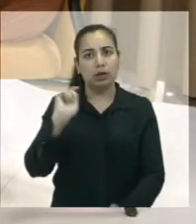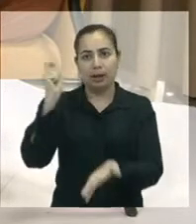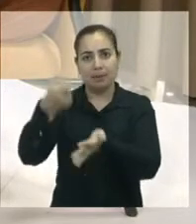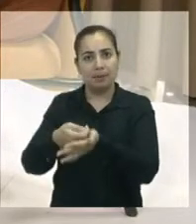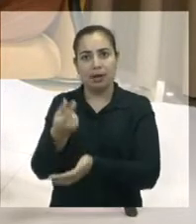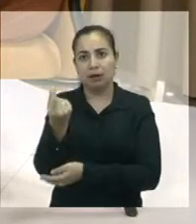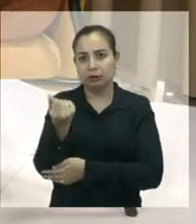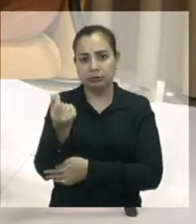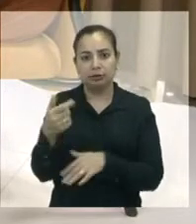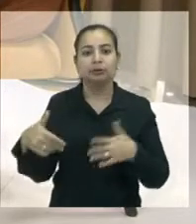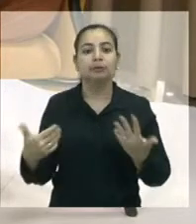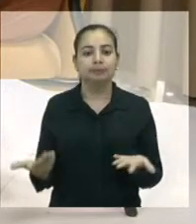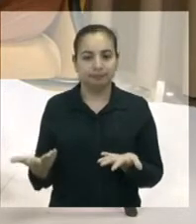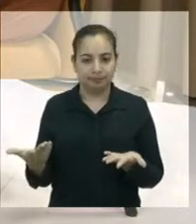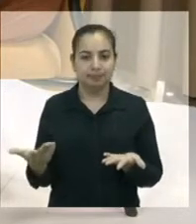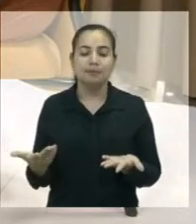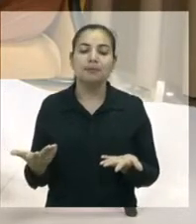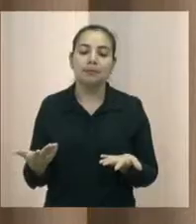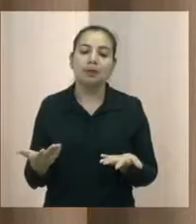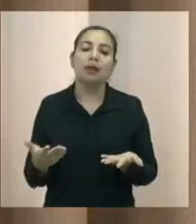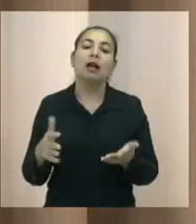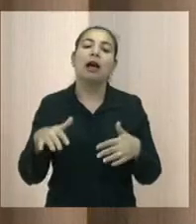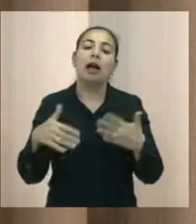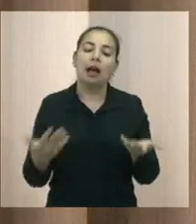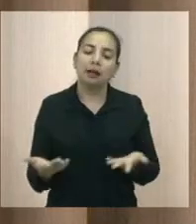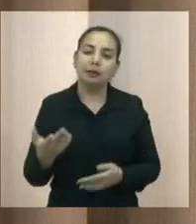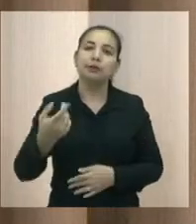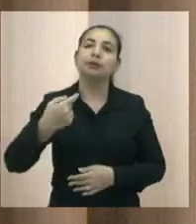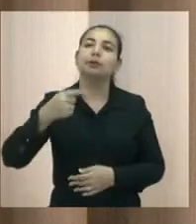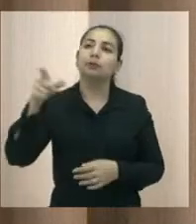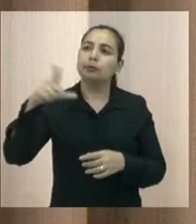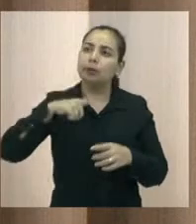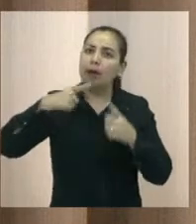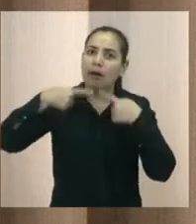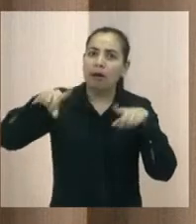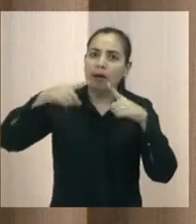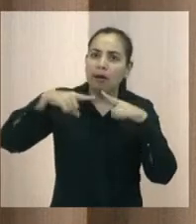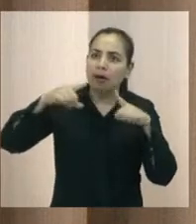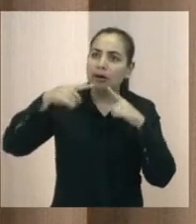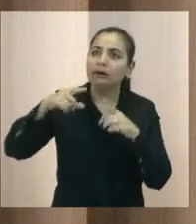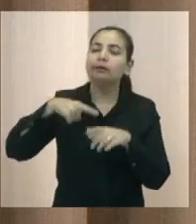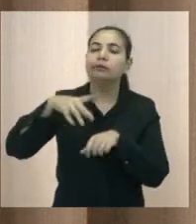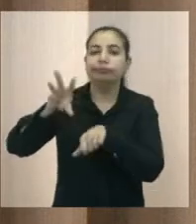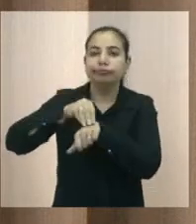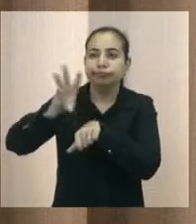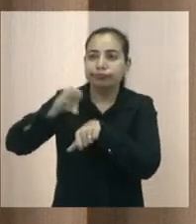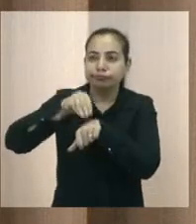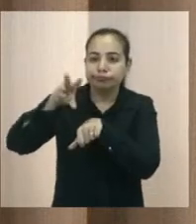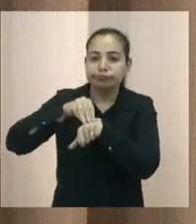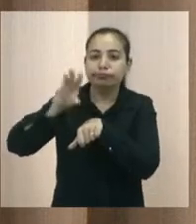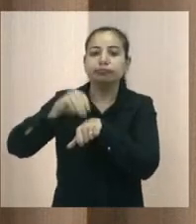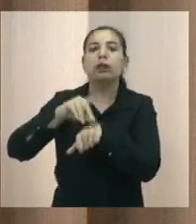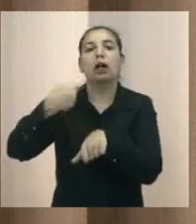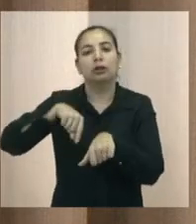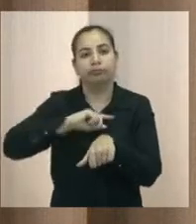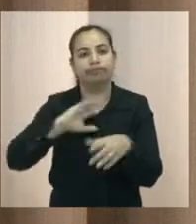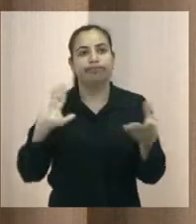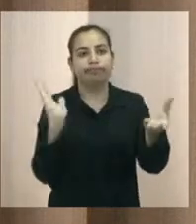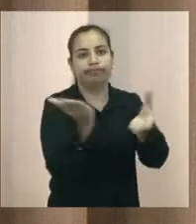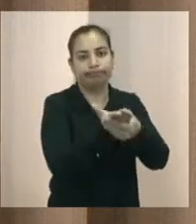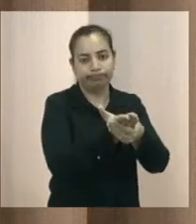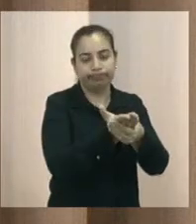tão lenta reverter, isso, né? Exatamente. Aí continuaram as reclamações e a gente teve que ingressar, então, no Poder Judiciário, com